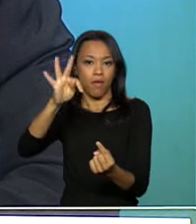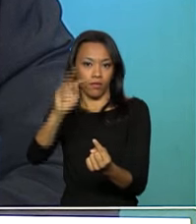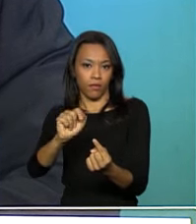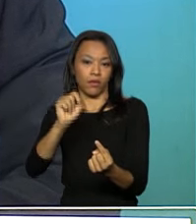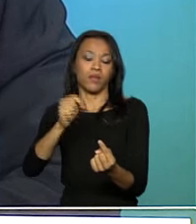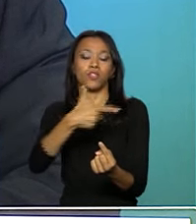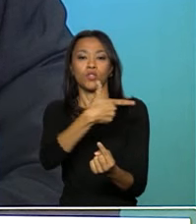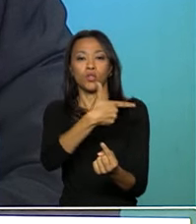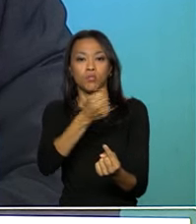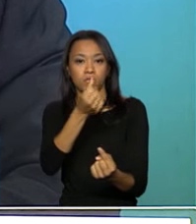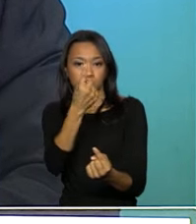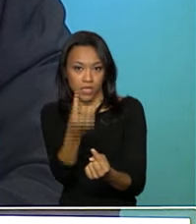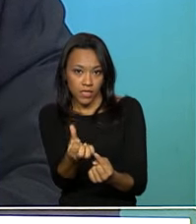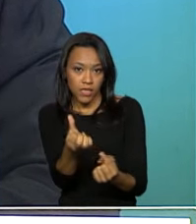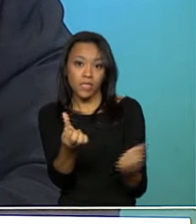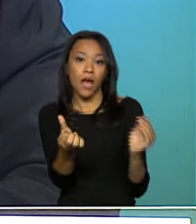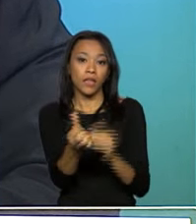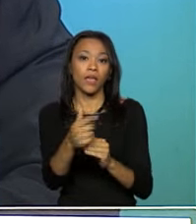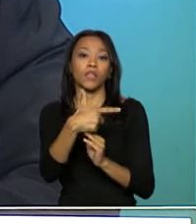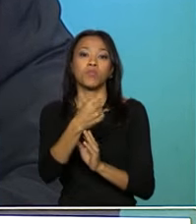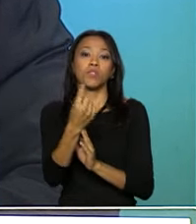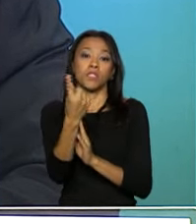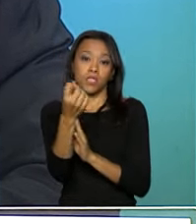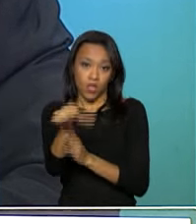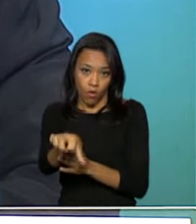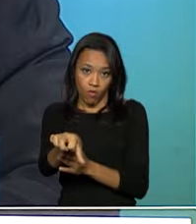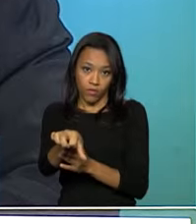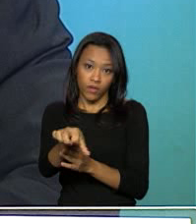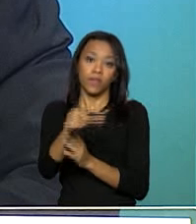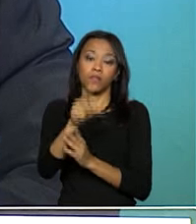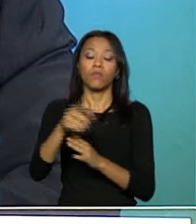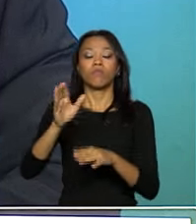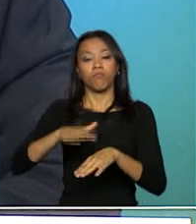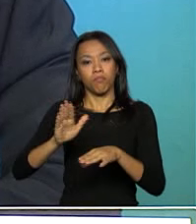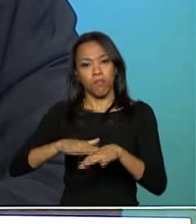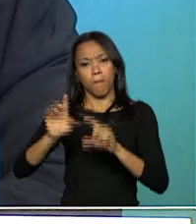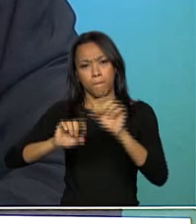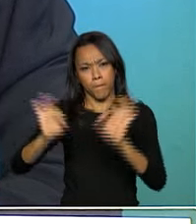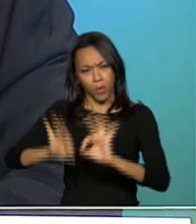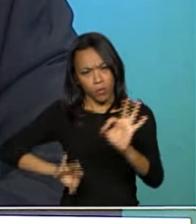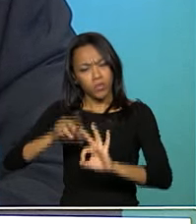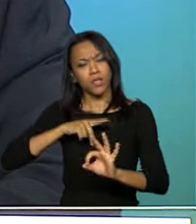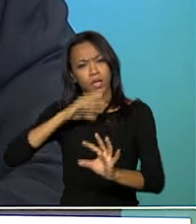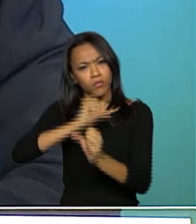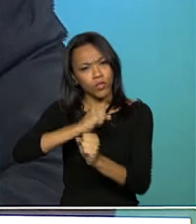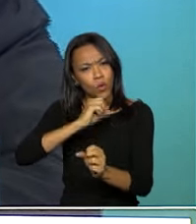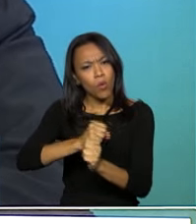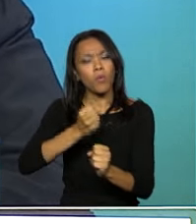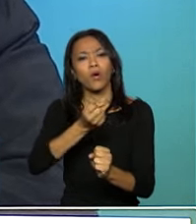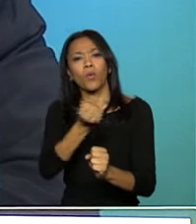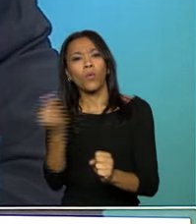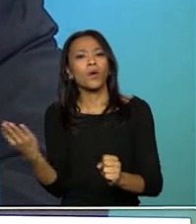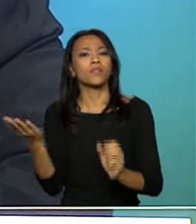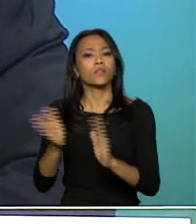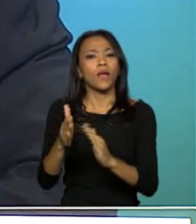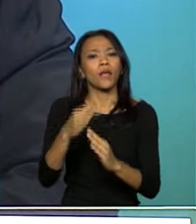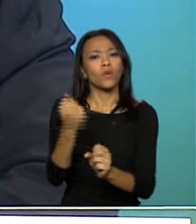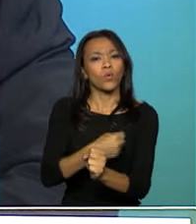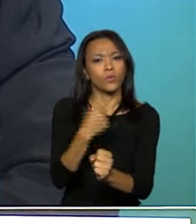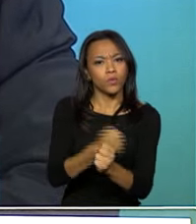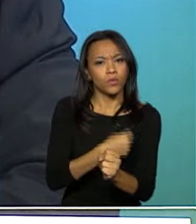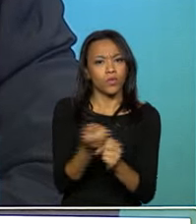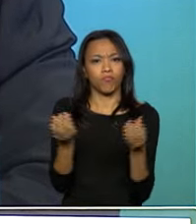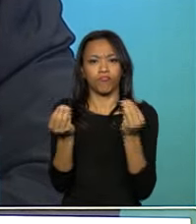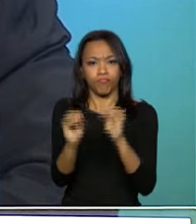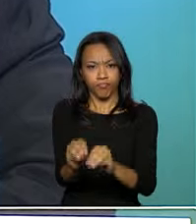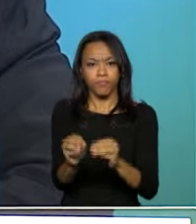2016 até 2019 ele envolve várias ações envolve sobretudo metas quantitativas quantas casas nós vamos fazer na minha casa na minha